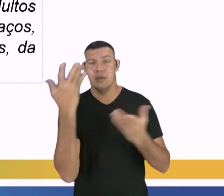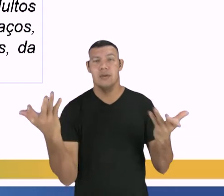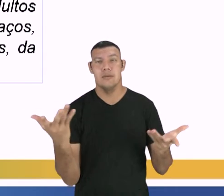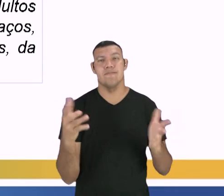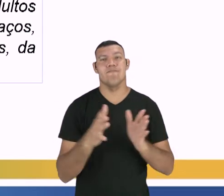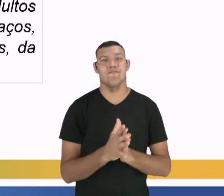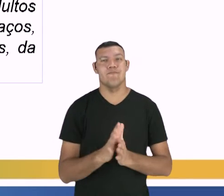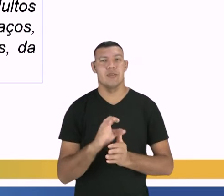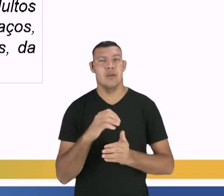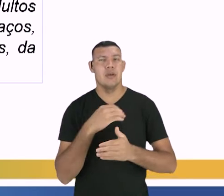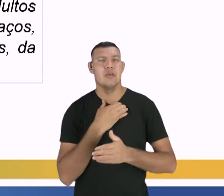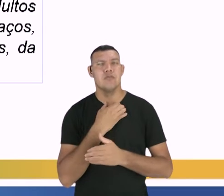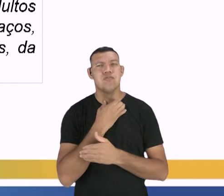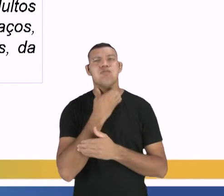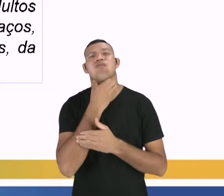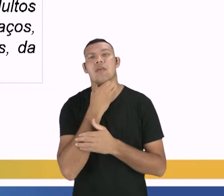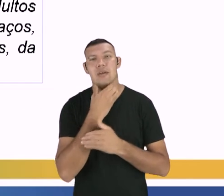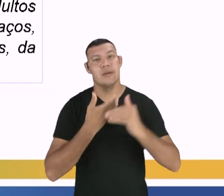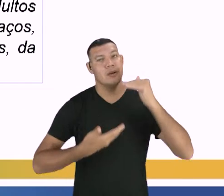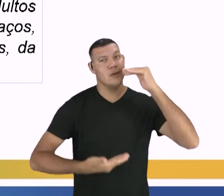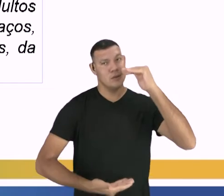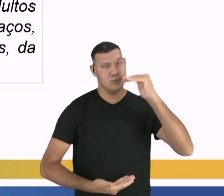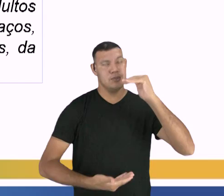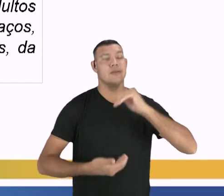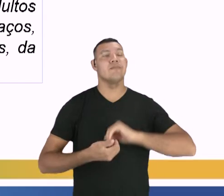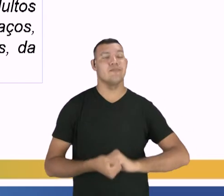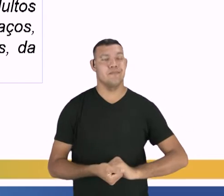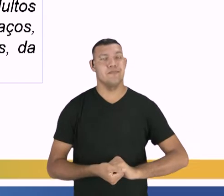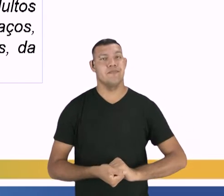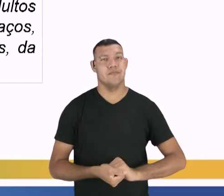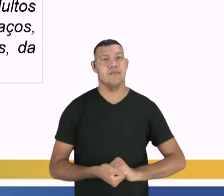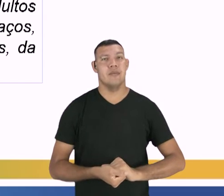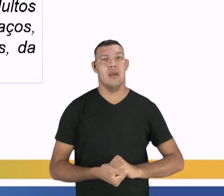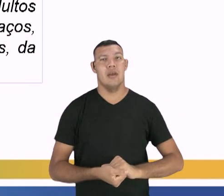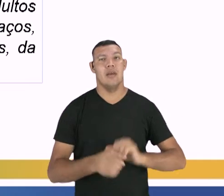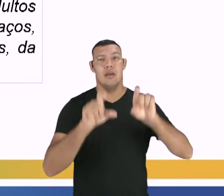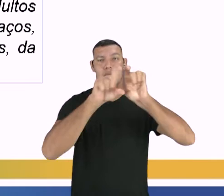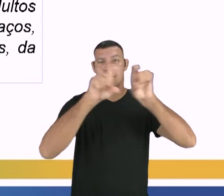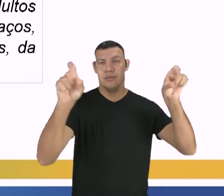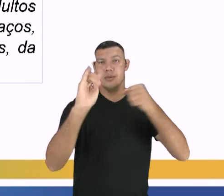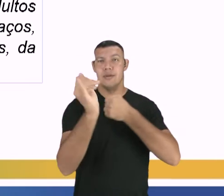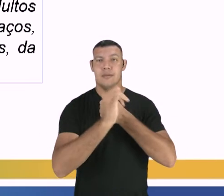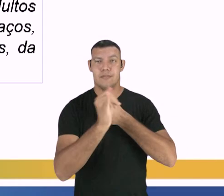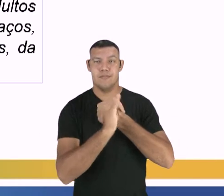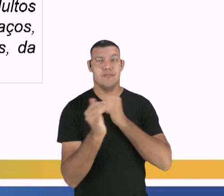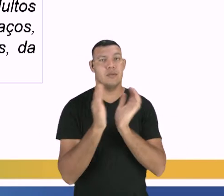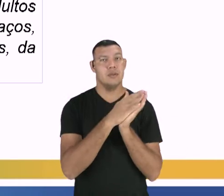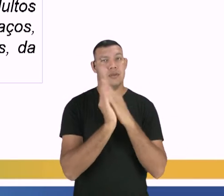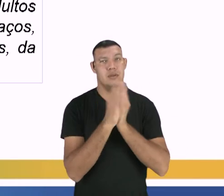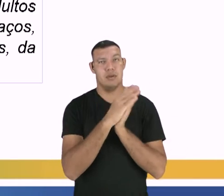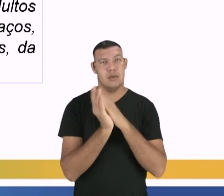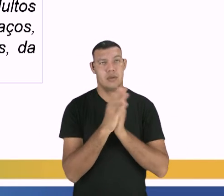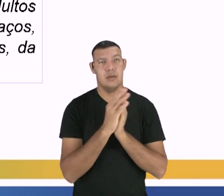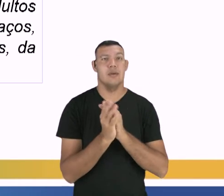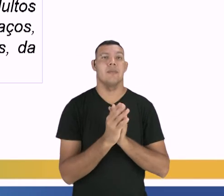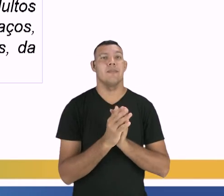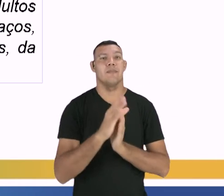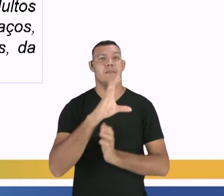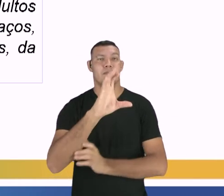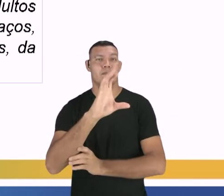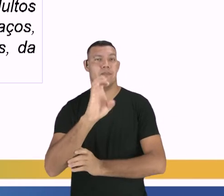suas grandes caixas. Então, aqui a gente tem o trecho de uma crônica, Brinquedos, da escritora Cecília